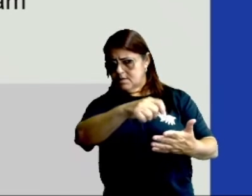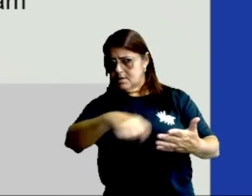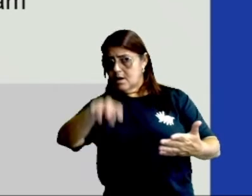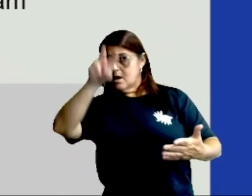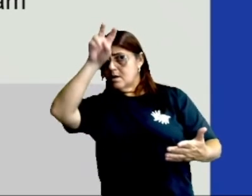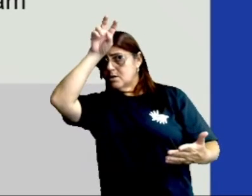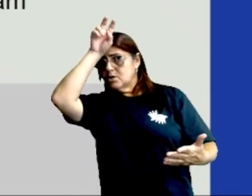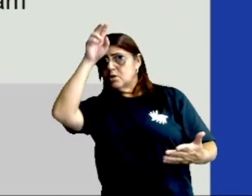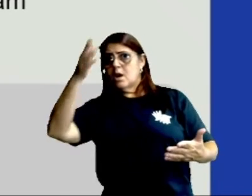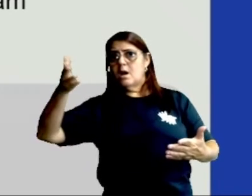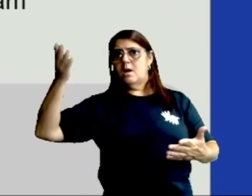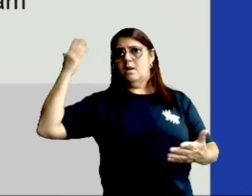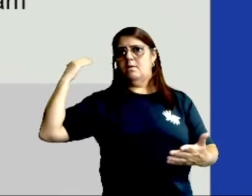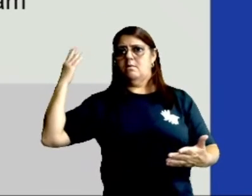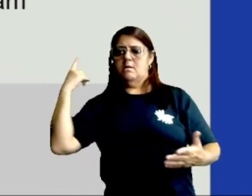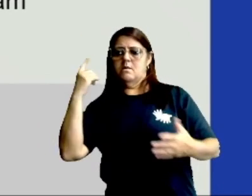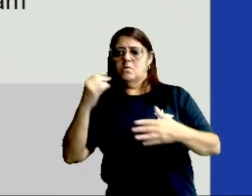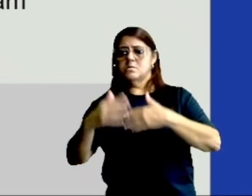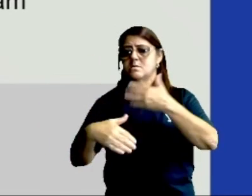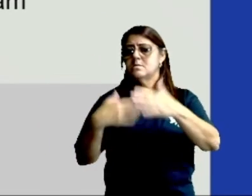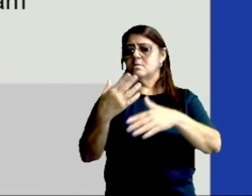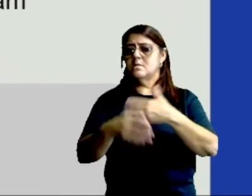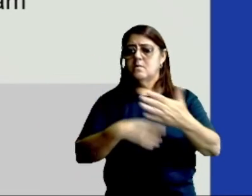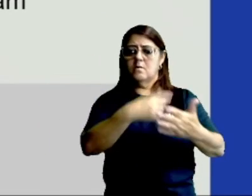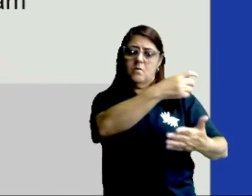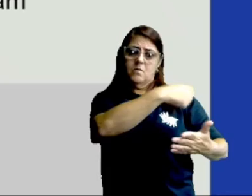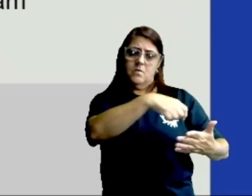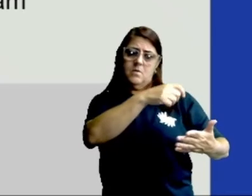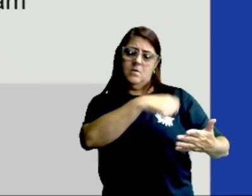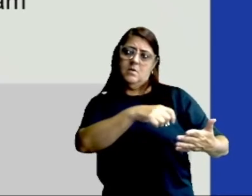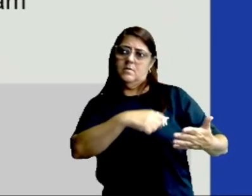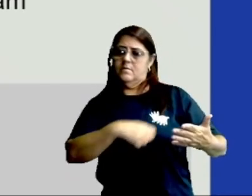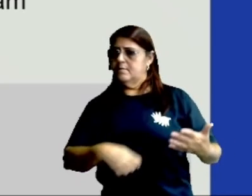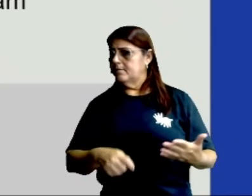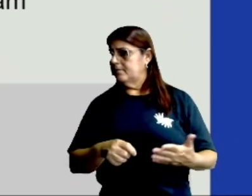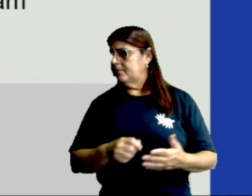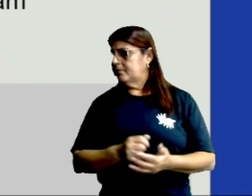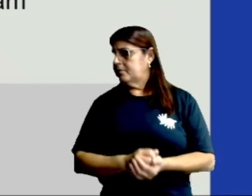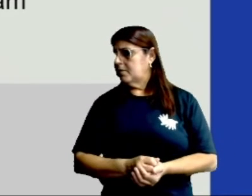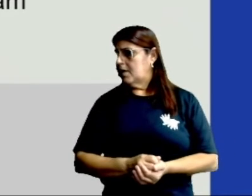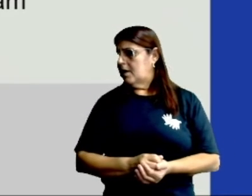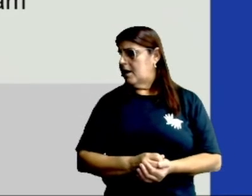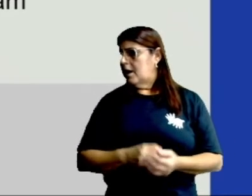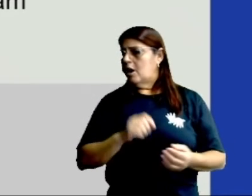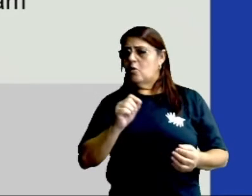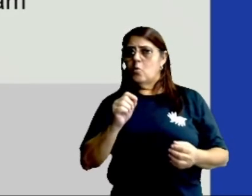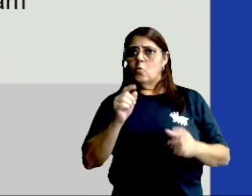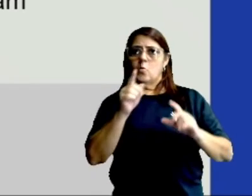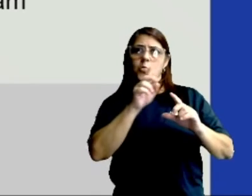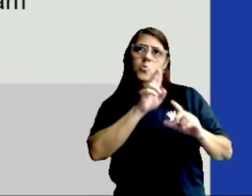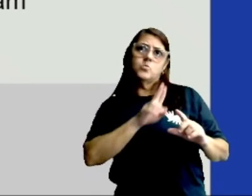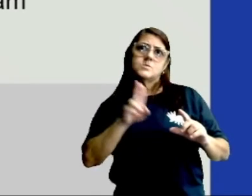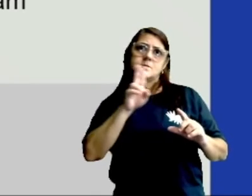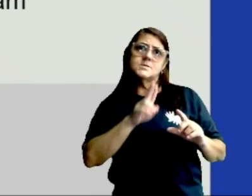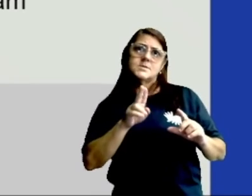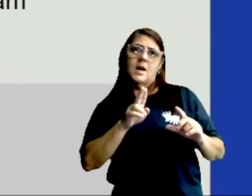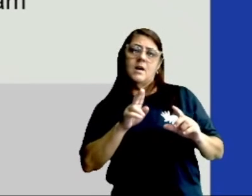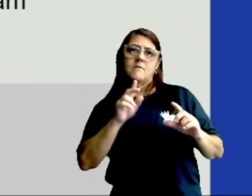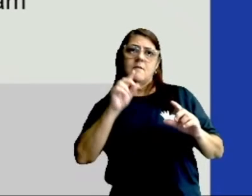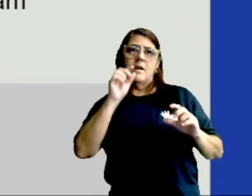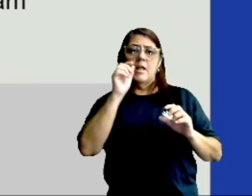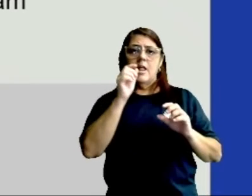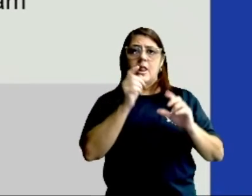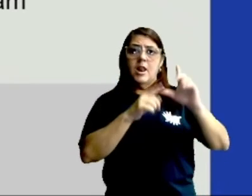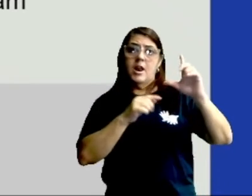Egito Antigo Ele desenvolveu a escrita através dos hieróglifos tá que eram símbolos que eles utilizavam né E aí